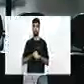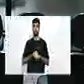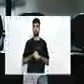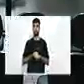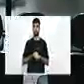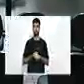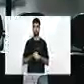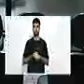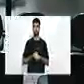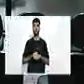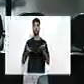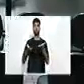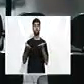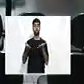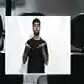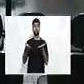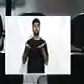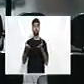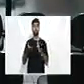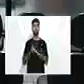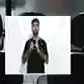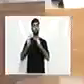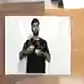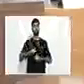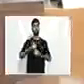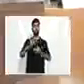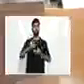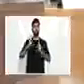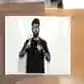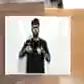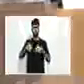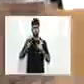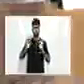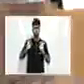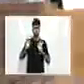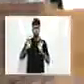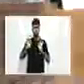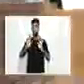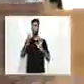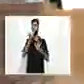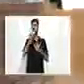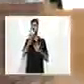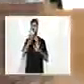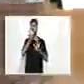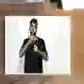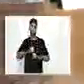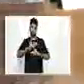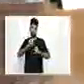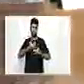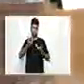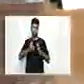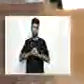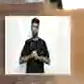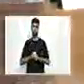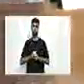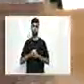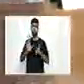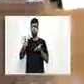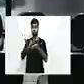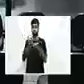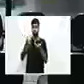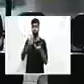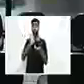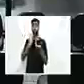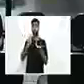retirar vamos agora paraa extraordinária Ó Desculpa explicação pessoal algum